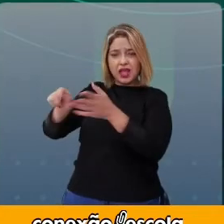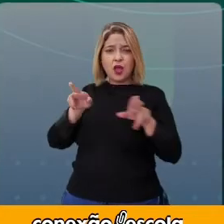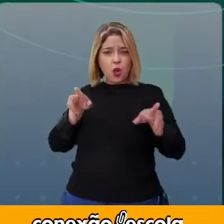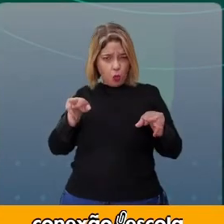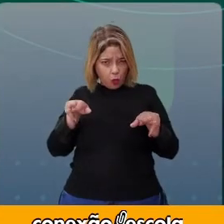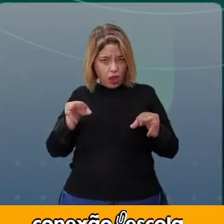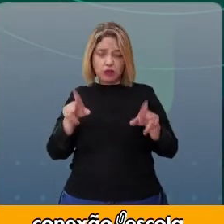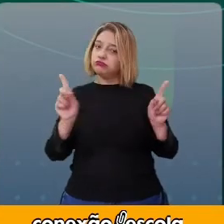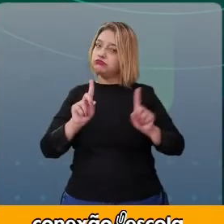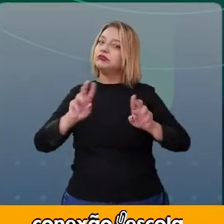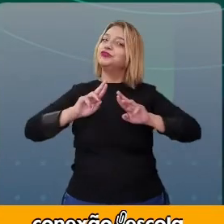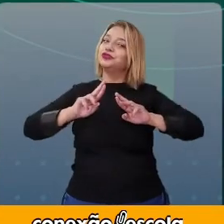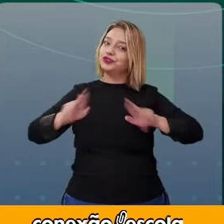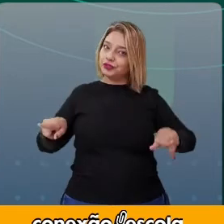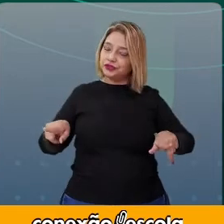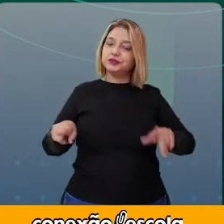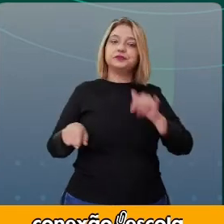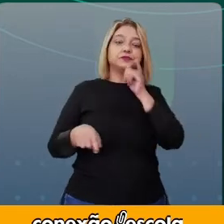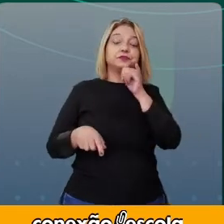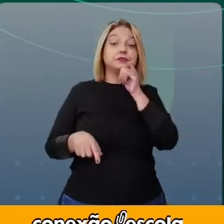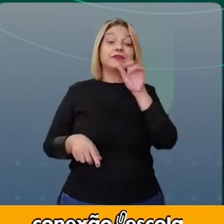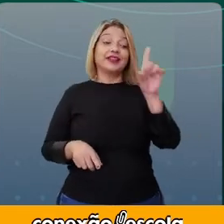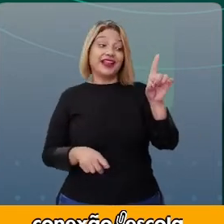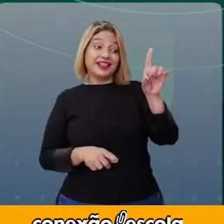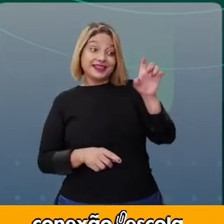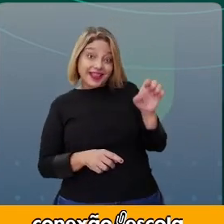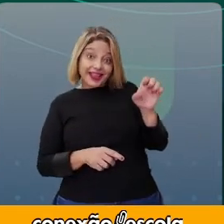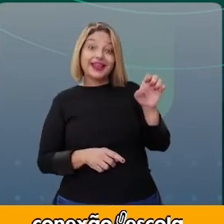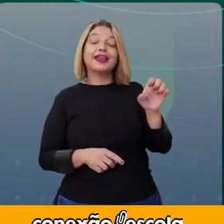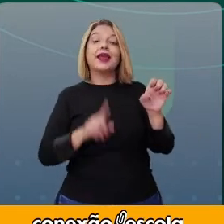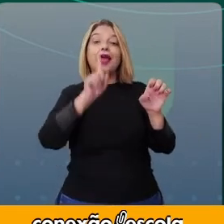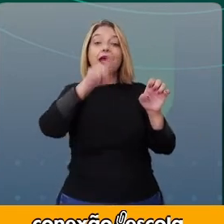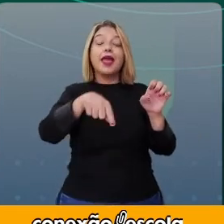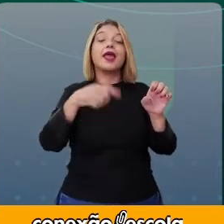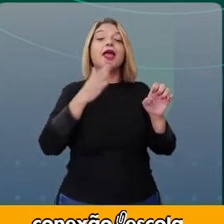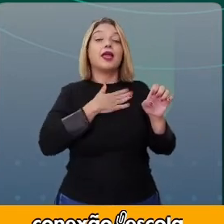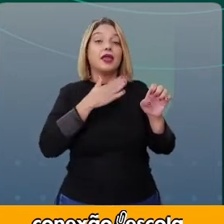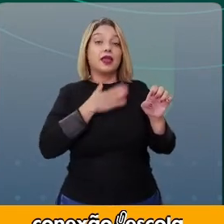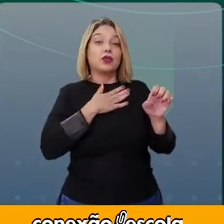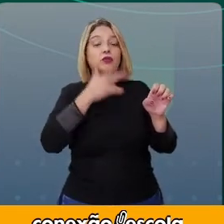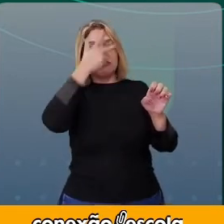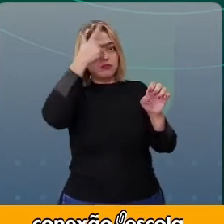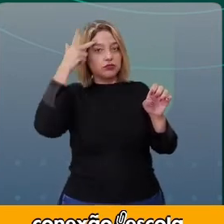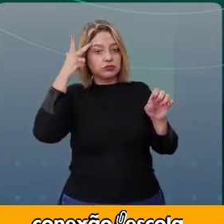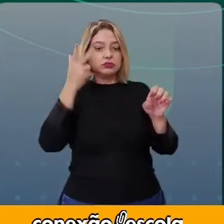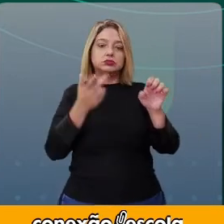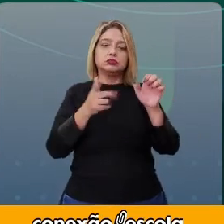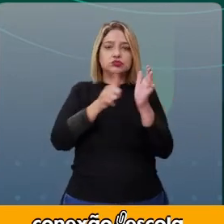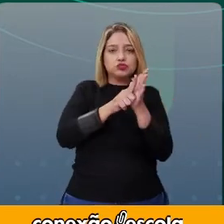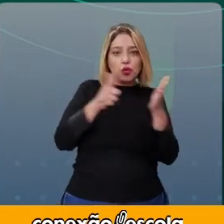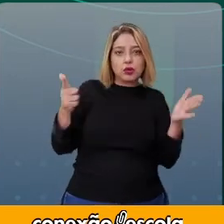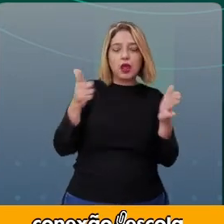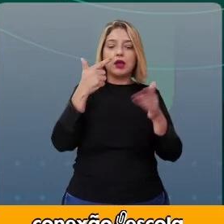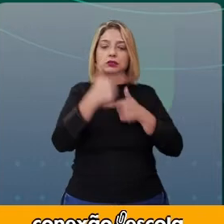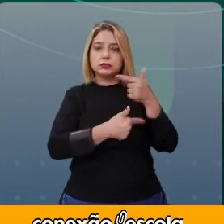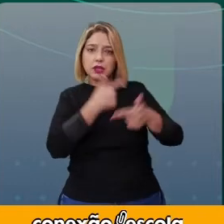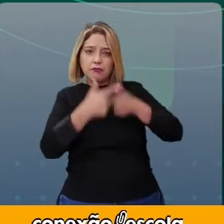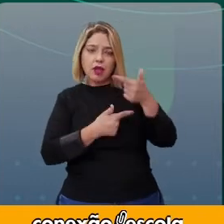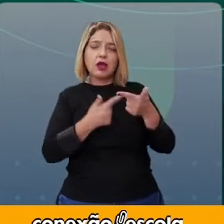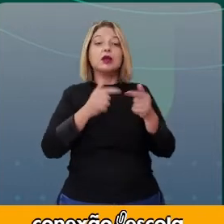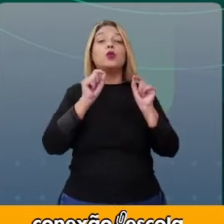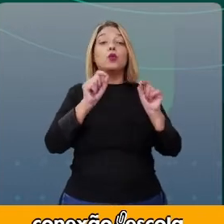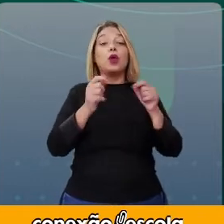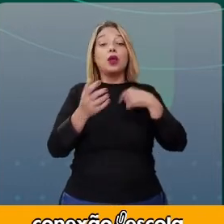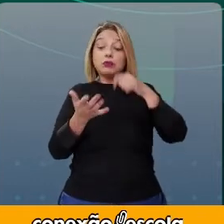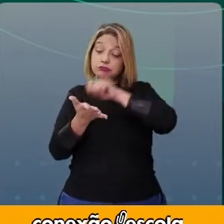de maneira breve, a carta de leitor é um espaço em que é reservado no jornal ou na revista para